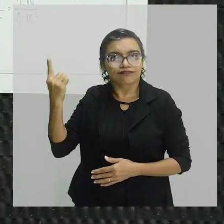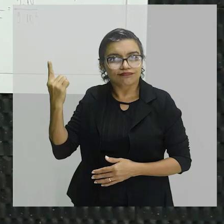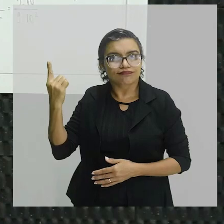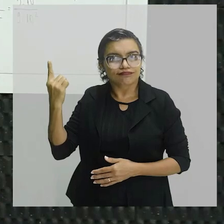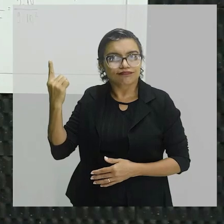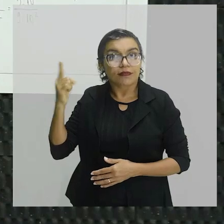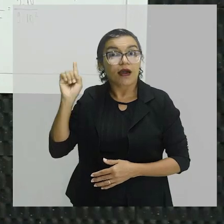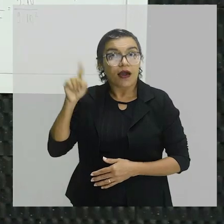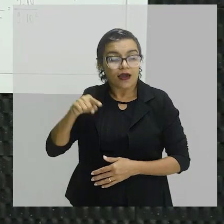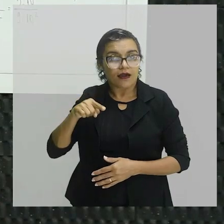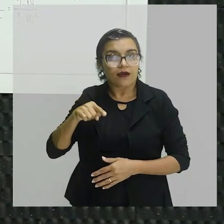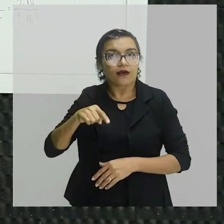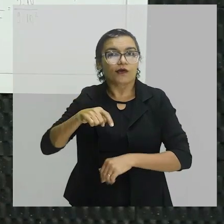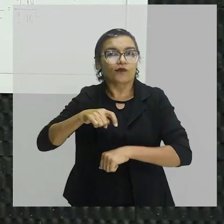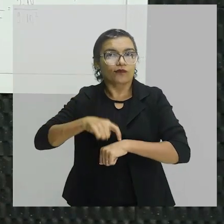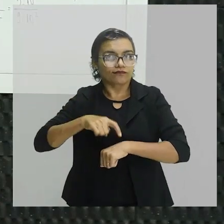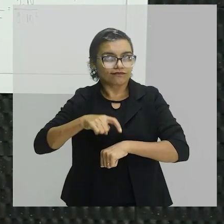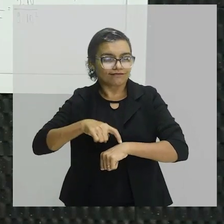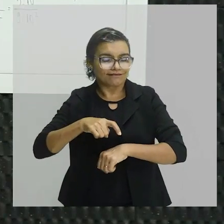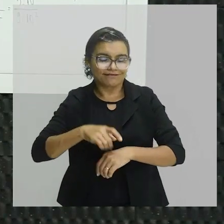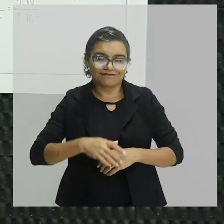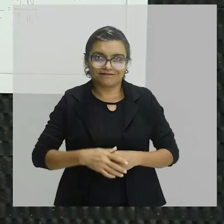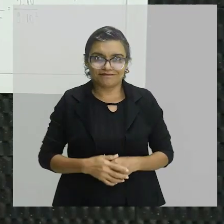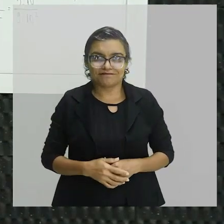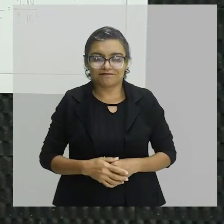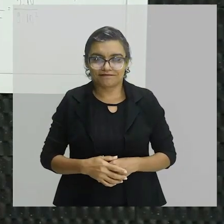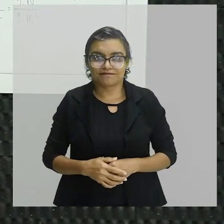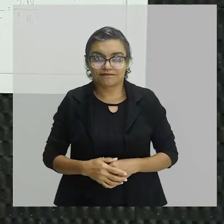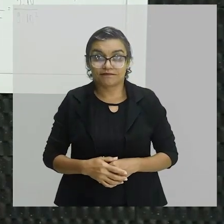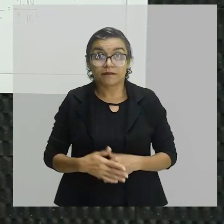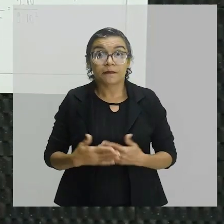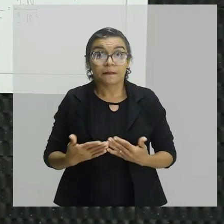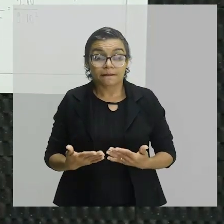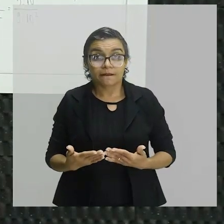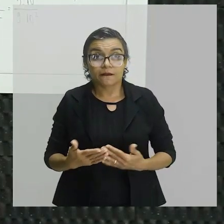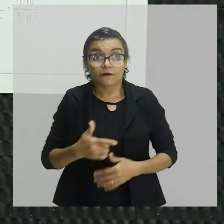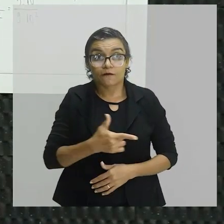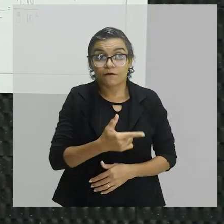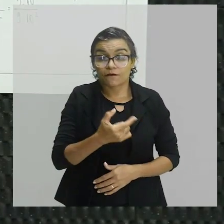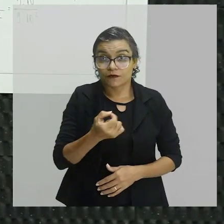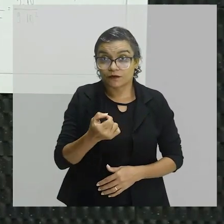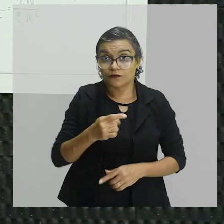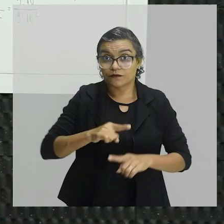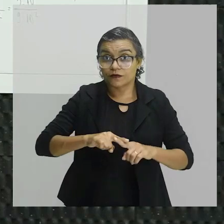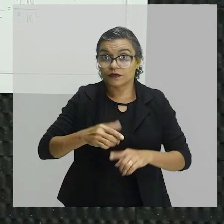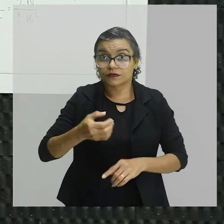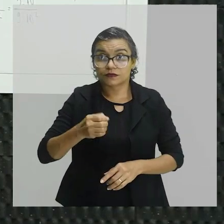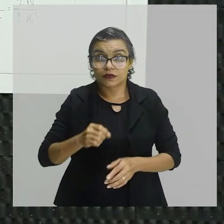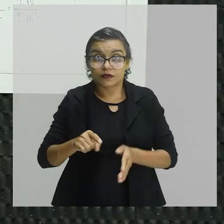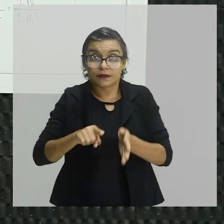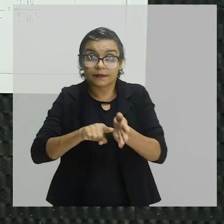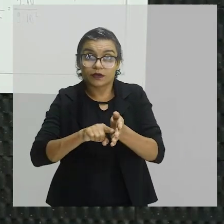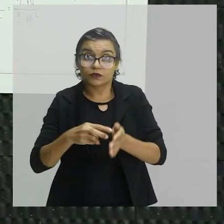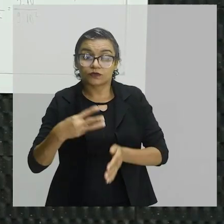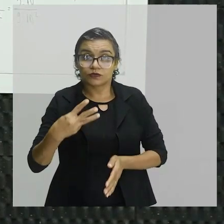é o tempo. Então, 20 vezes 10 a menos 3 é o mesmo que